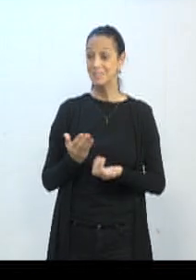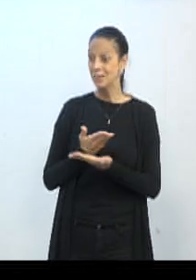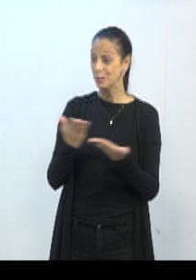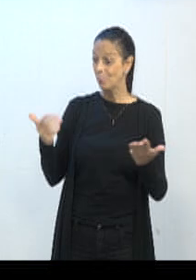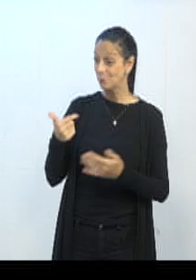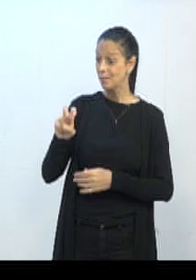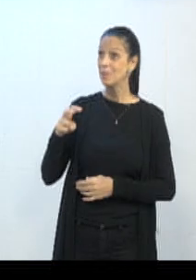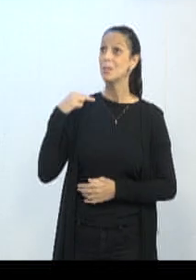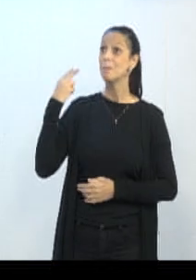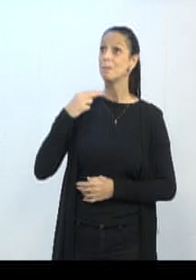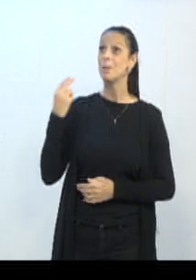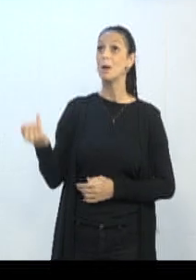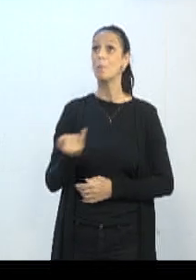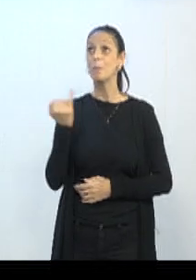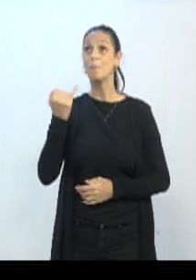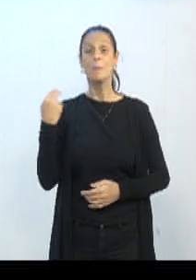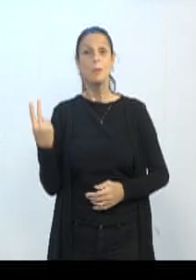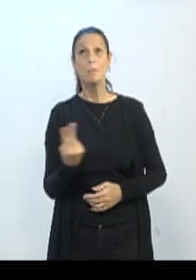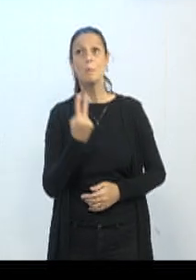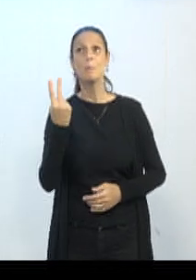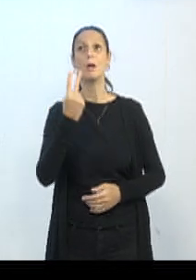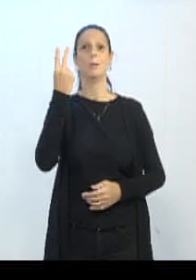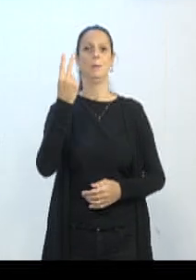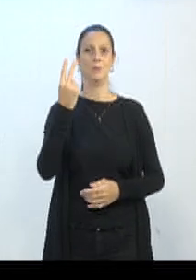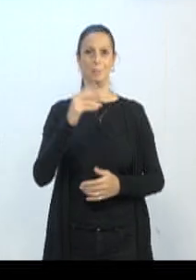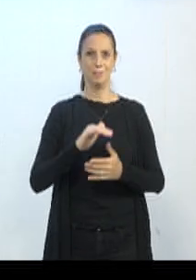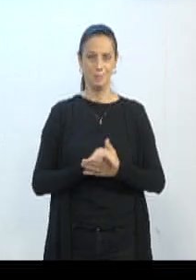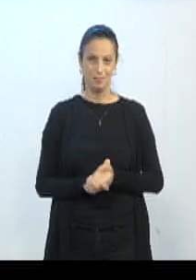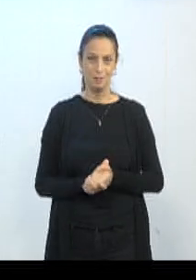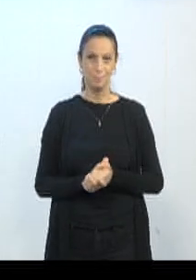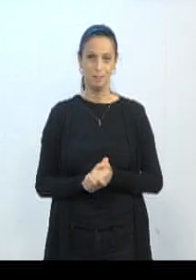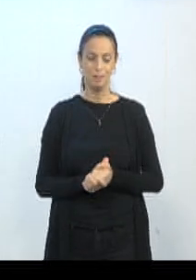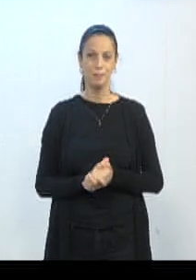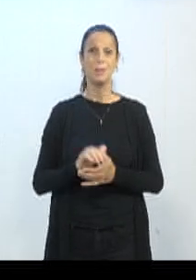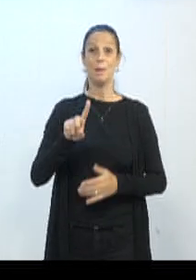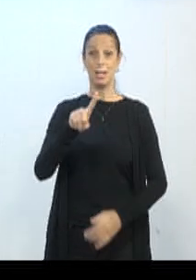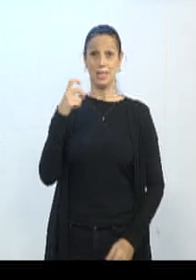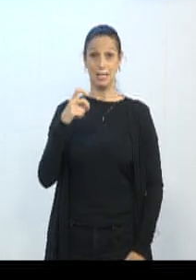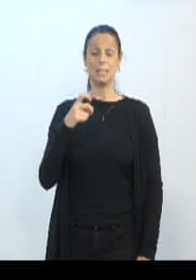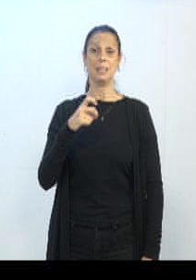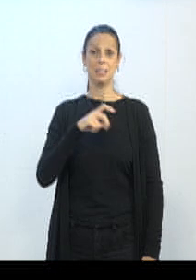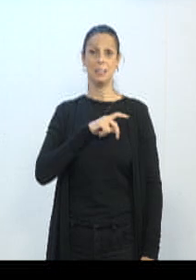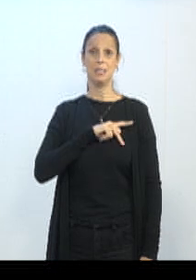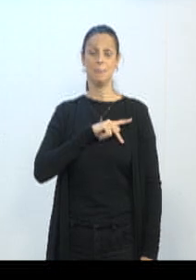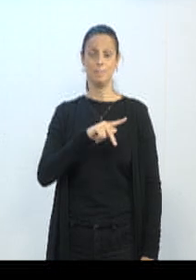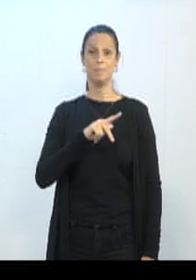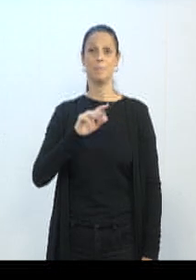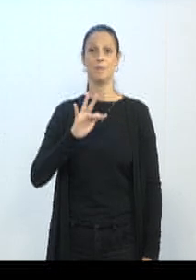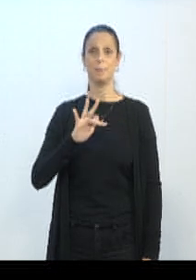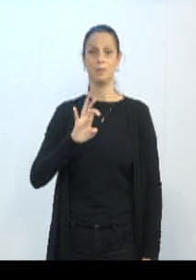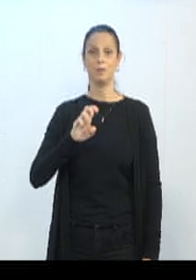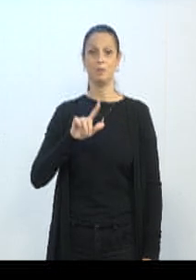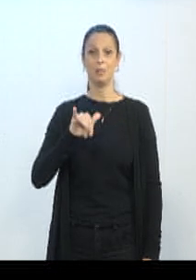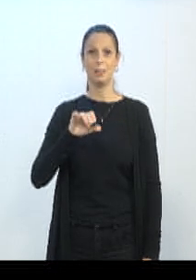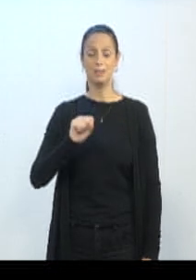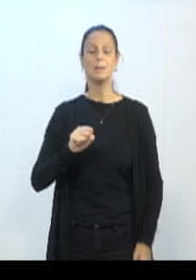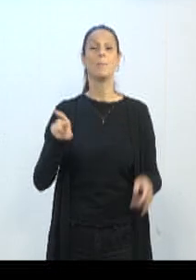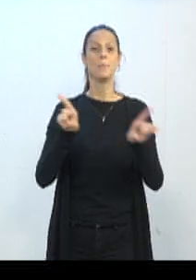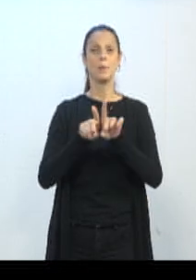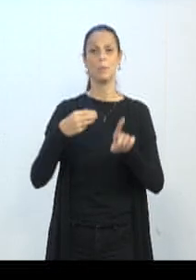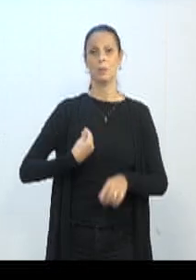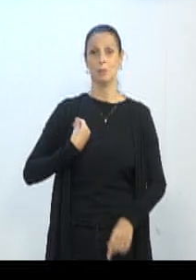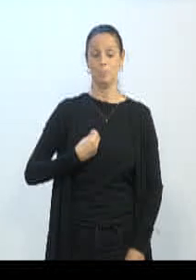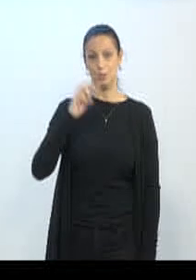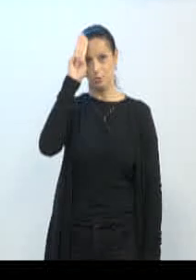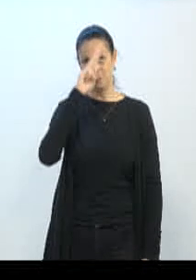aqui importante valorizar com a presença do ex-prefeito Félix Tales com a presença da vice-prefeita Maria